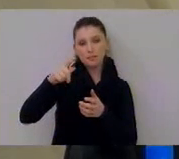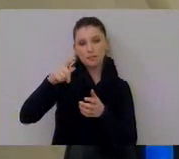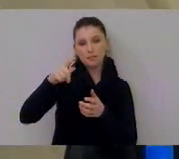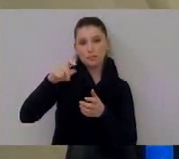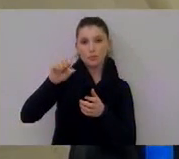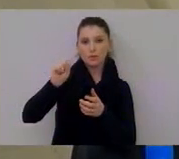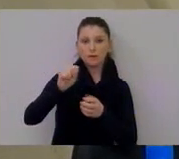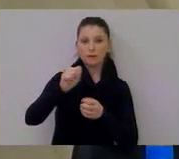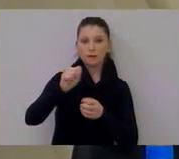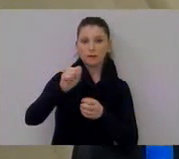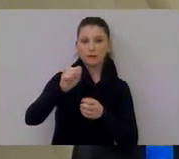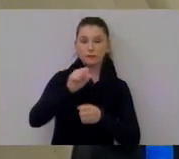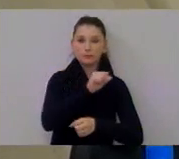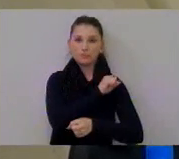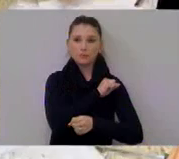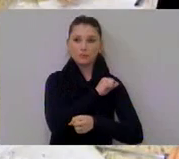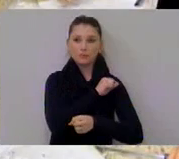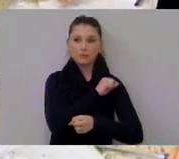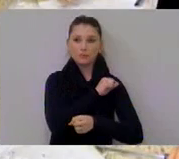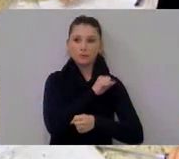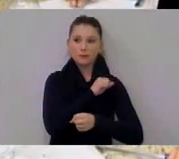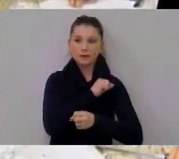Indicação